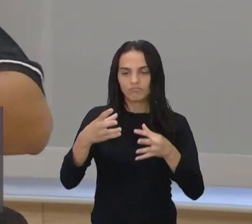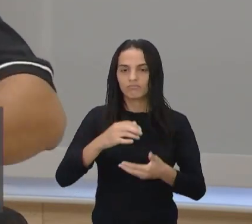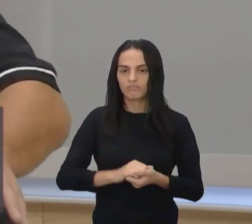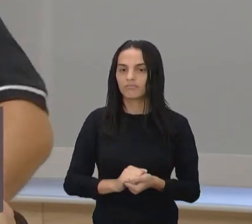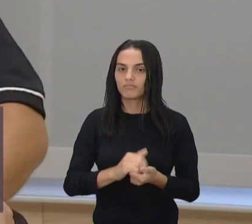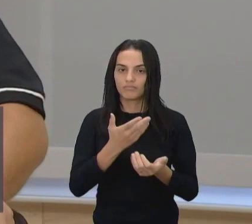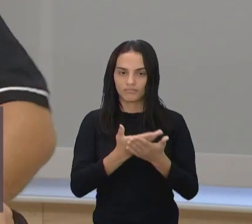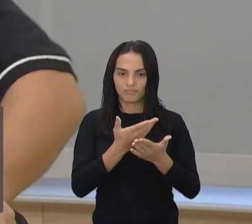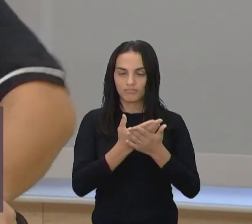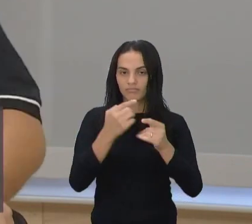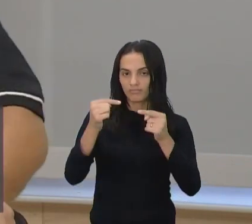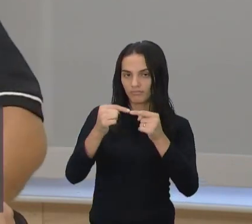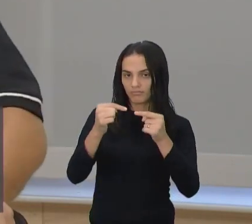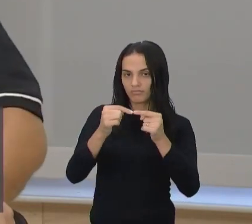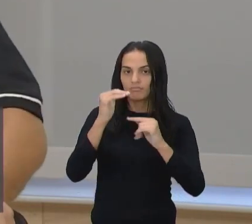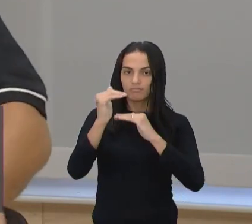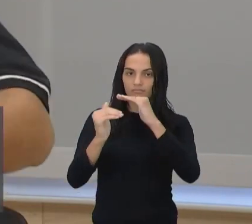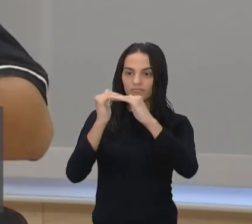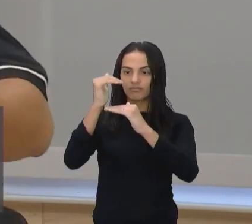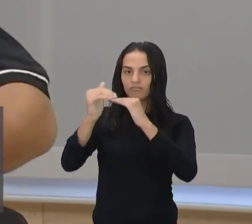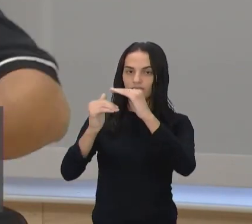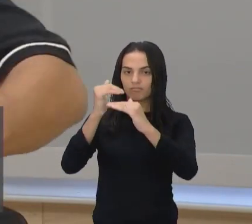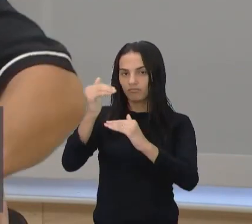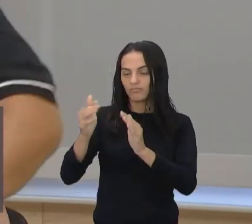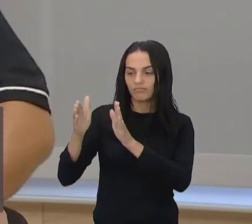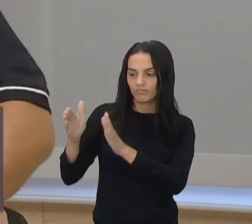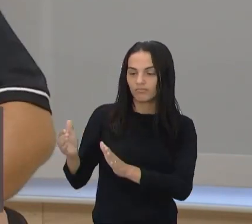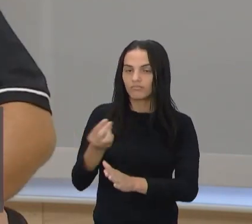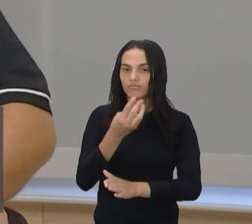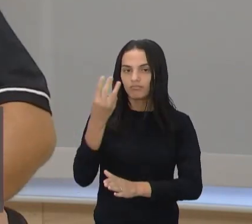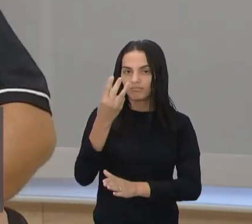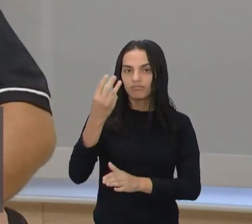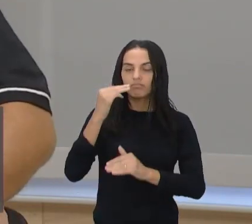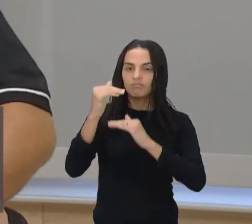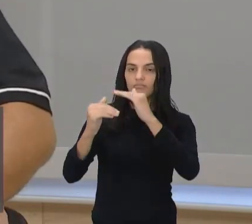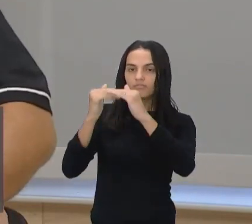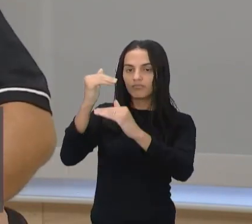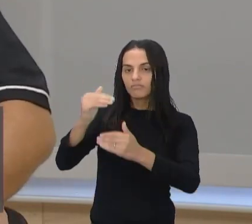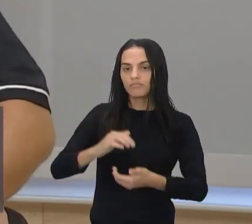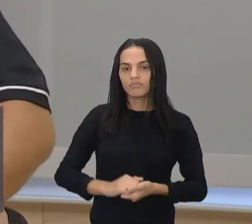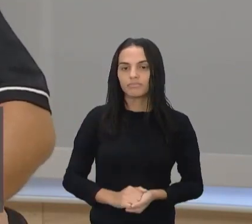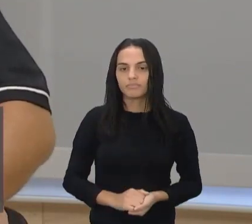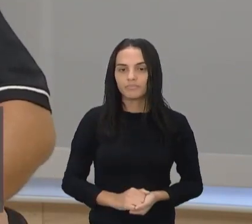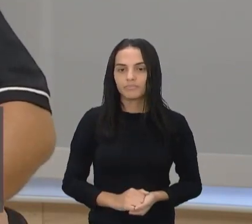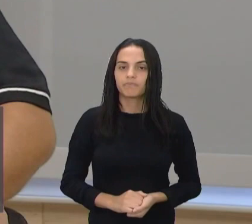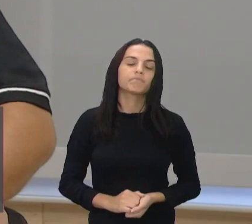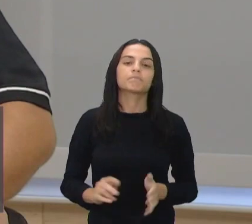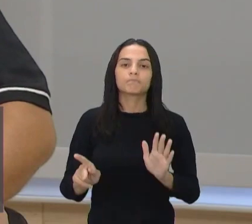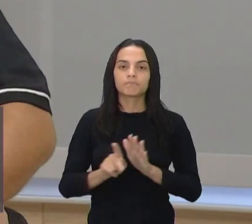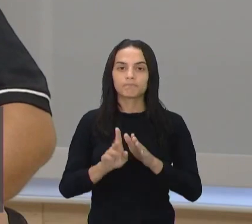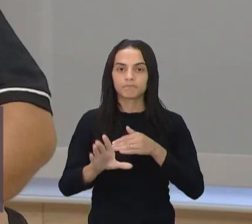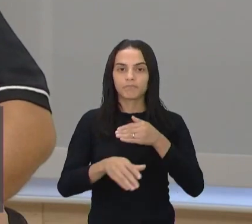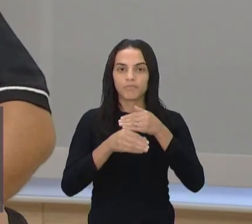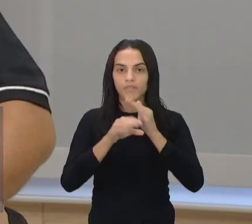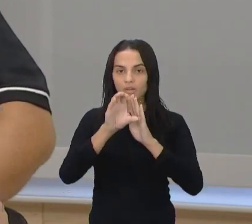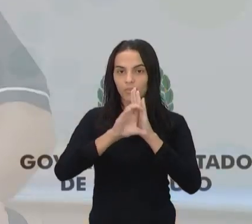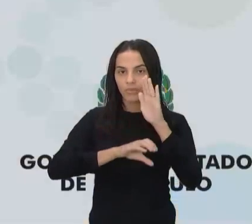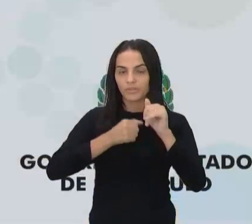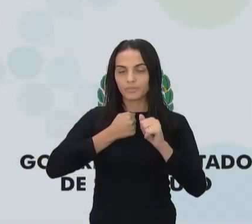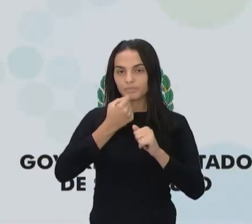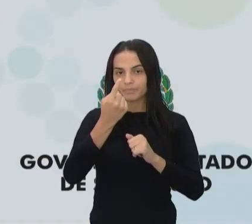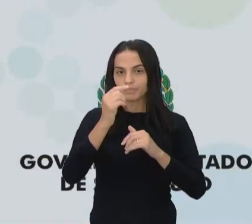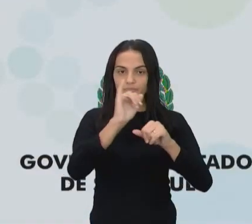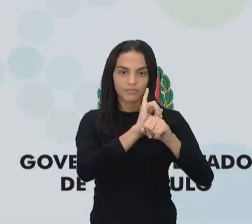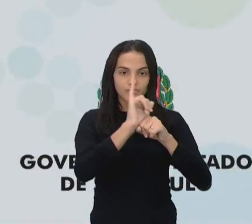aula corresponde ao desenvolvimento, né, a parte 3 do desenvolvimento do componente curricular Recursos